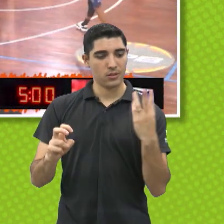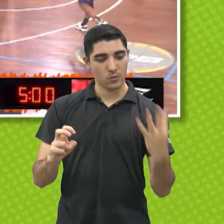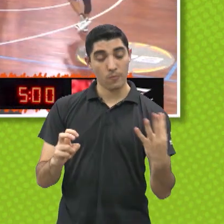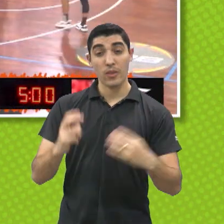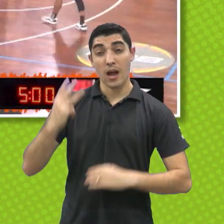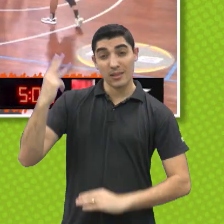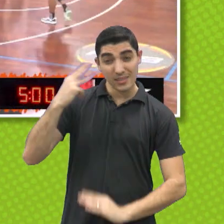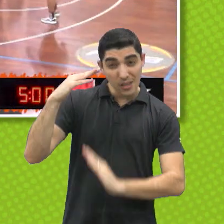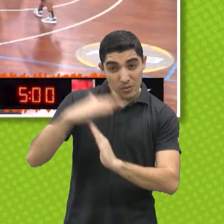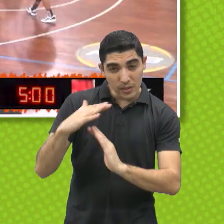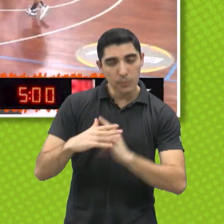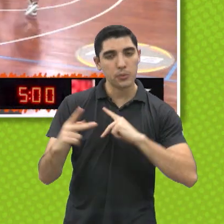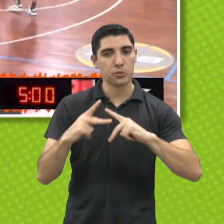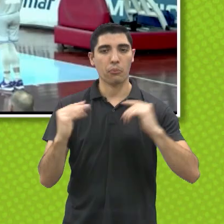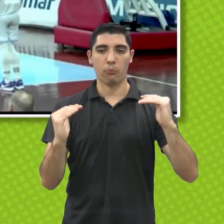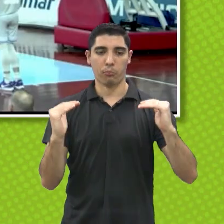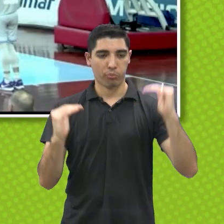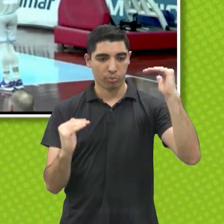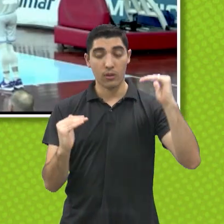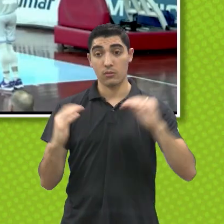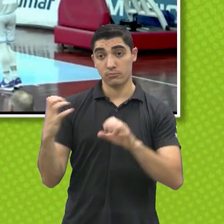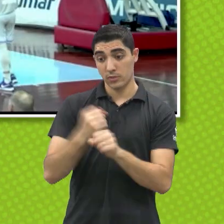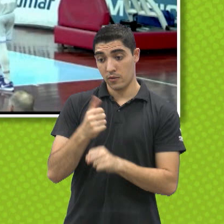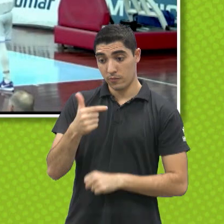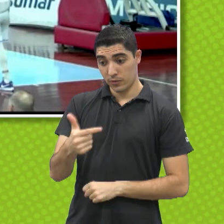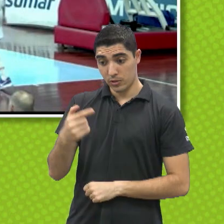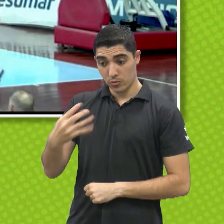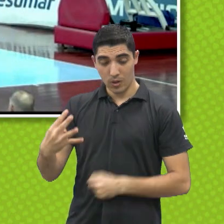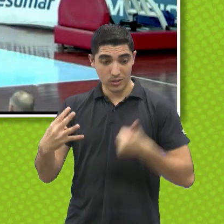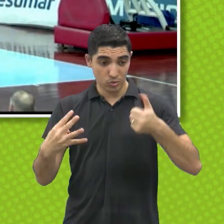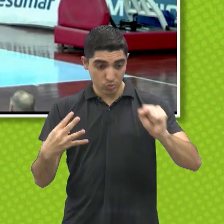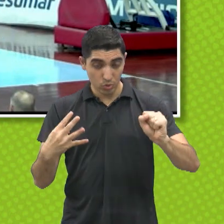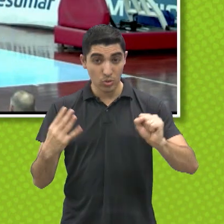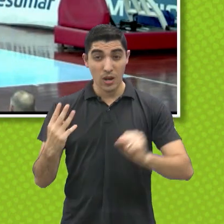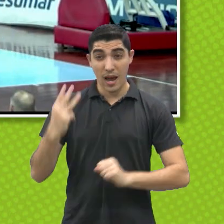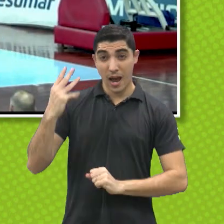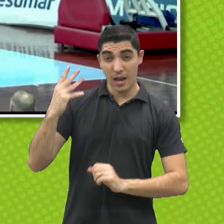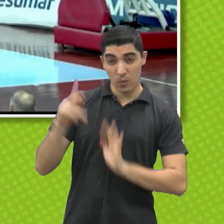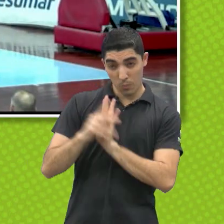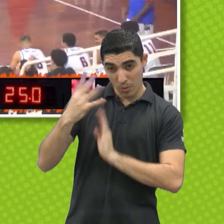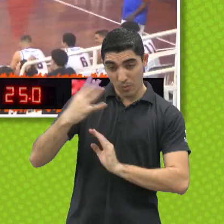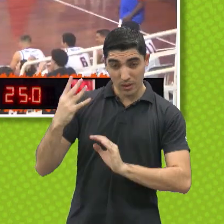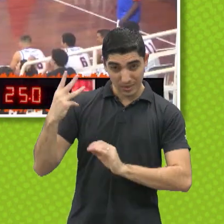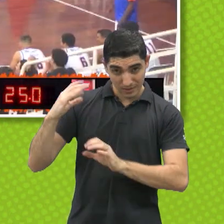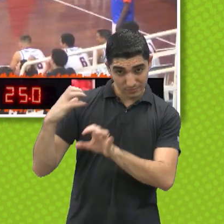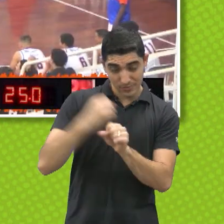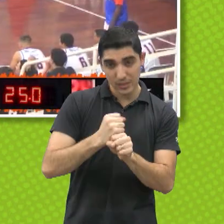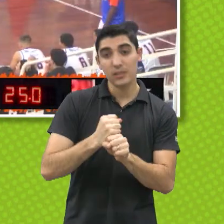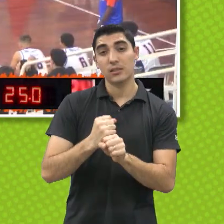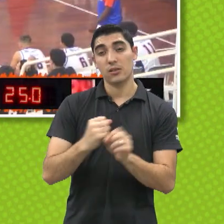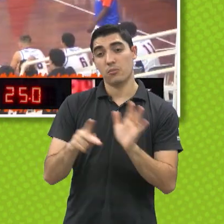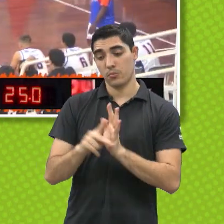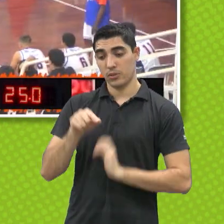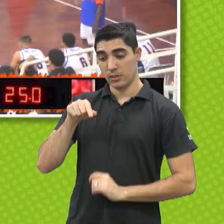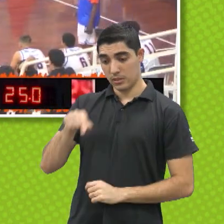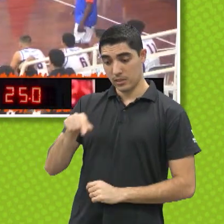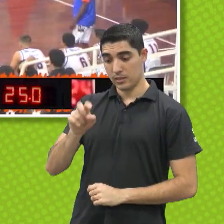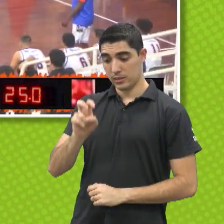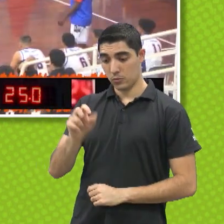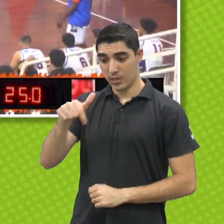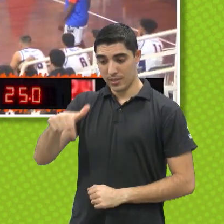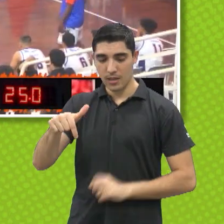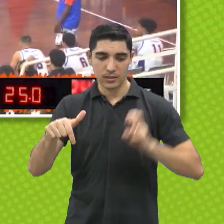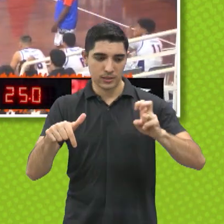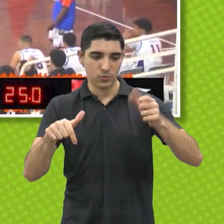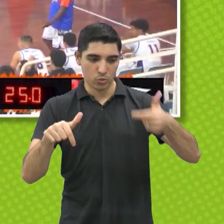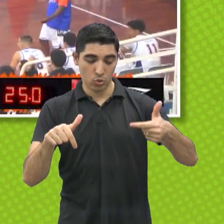deu uma trupicada aí. Perdeu por 24 a 18. Levou o jogo para os últimos 10 minutos, 5 atrás no placar, 57 a 52. Só